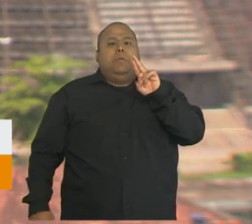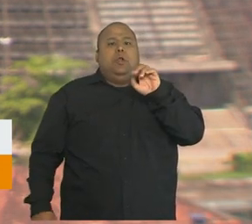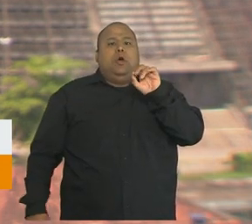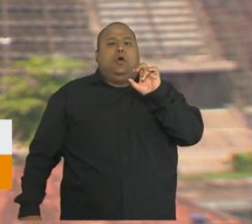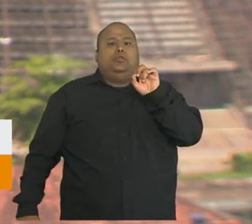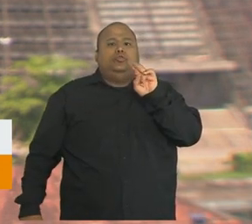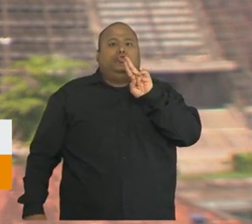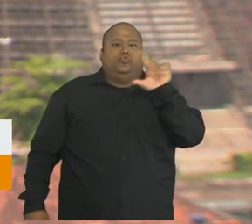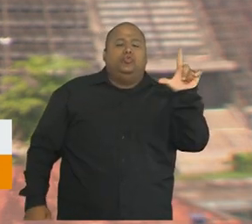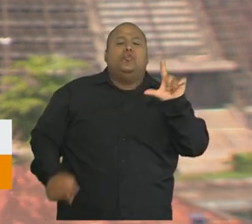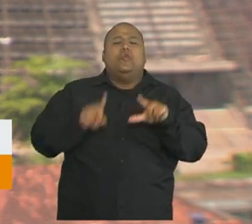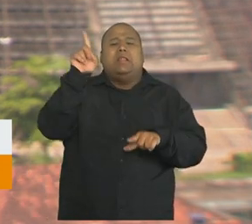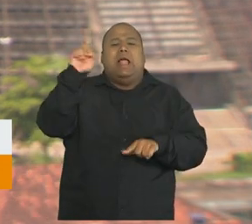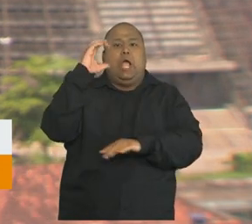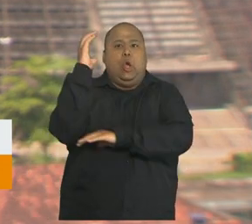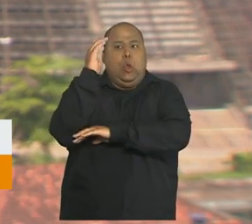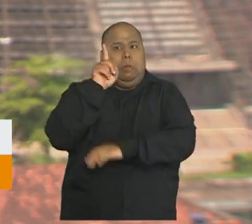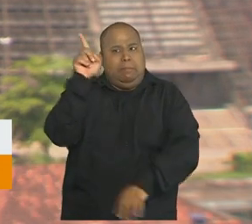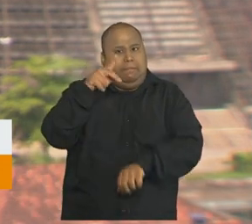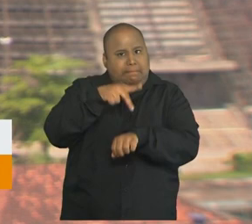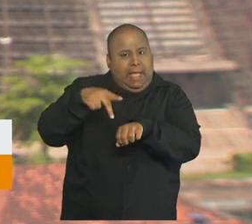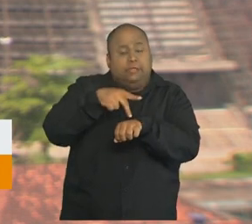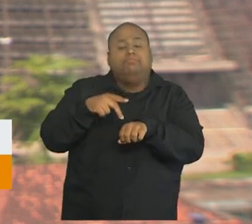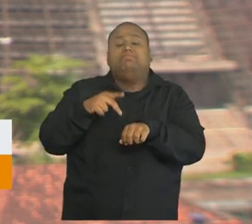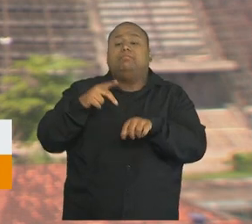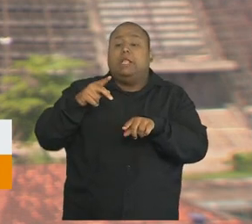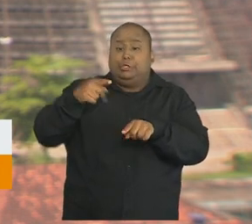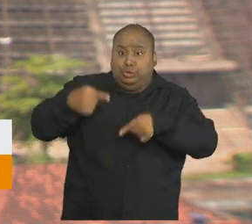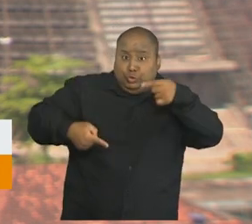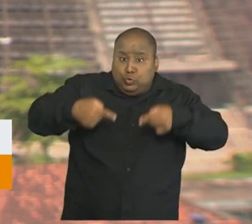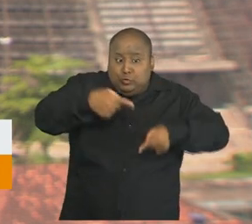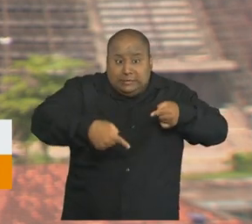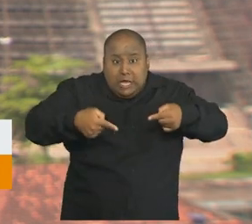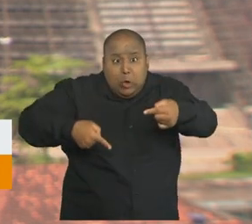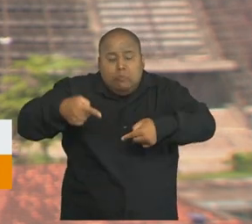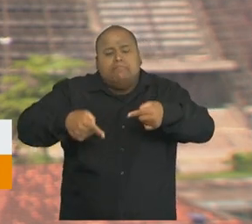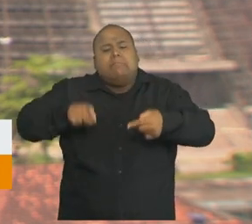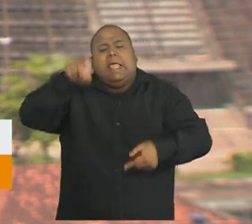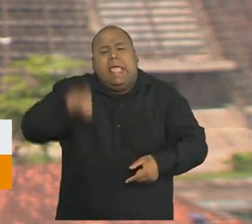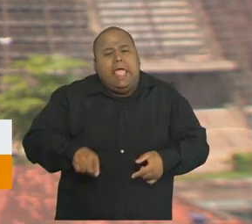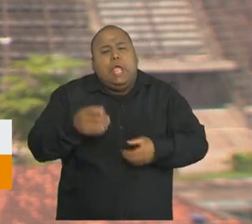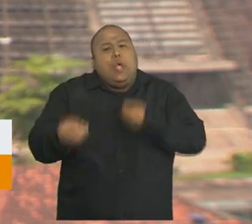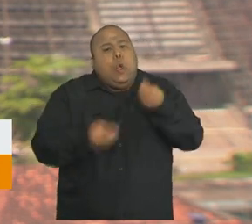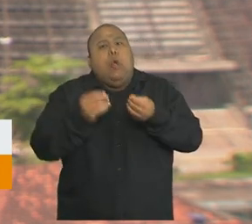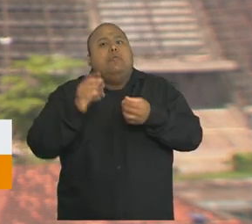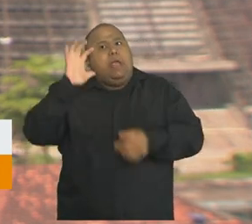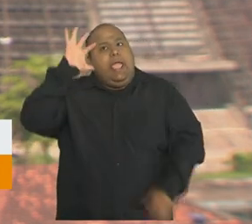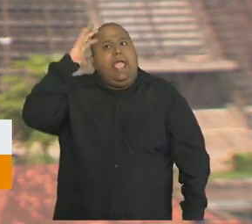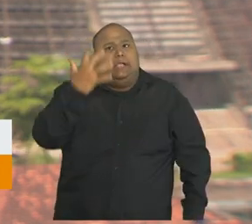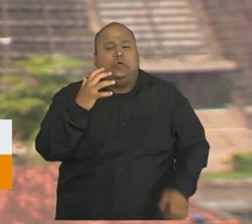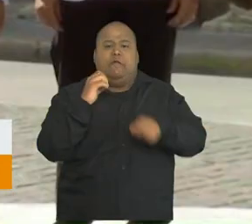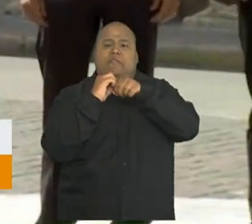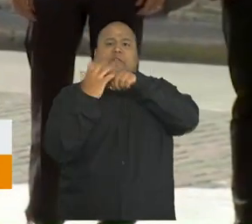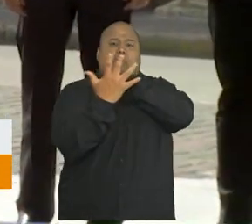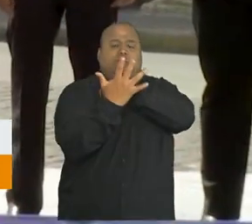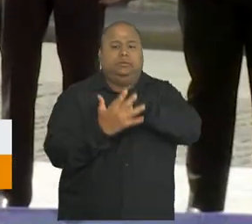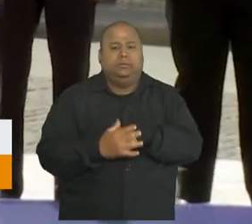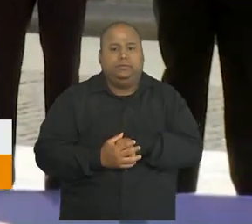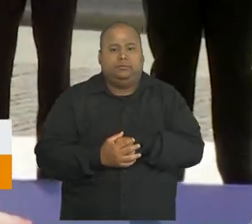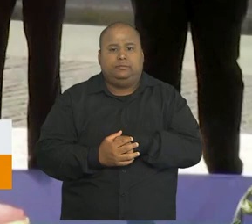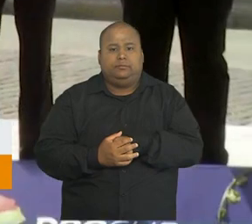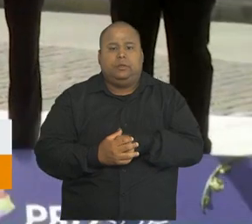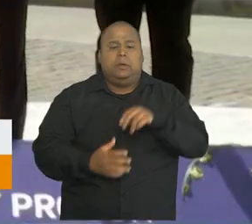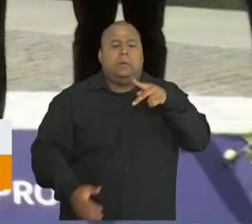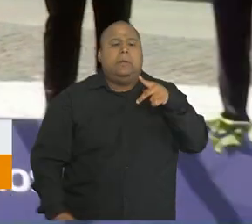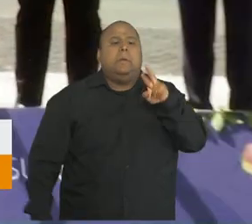Cartagena, na Colômbia. O encontro teve como discussão principal o enfrentamento à pandemia. O ProSul é um